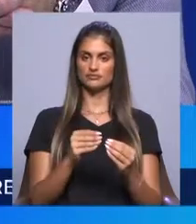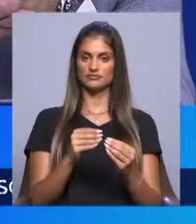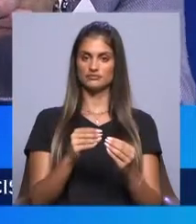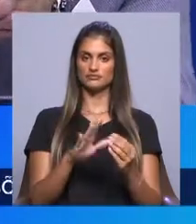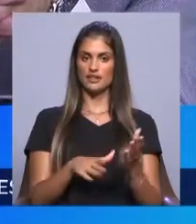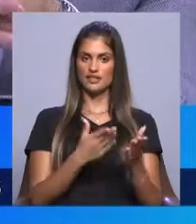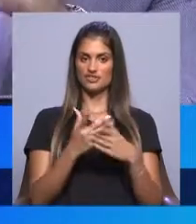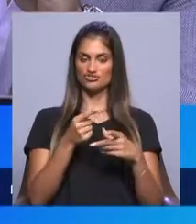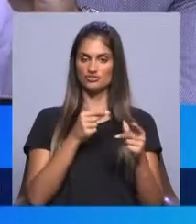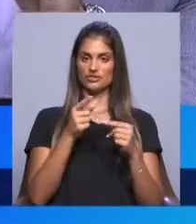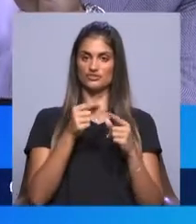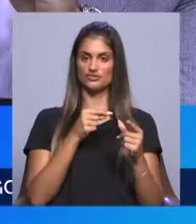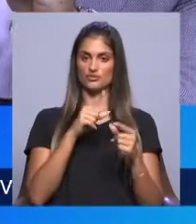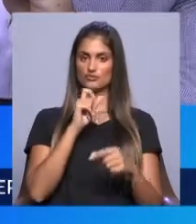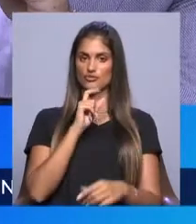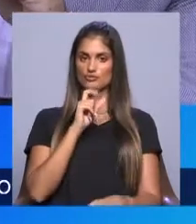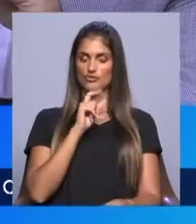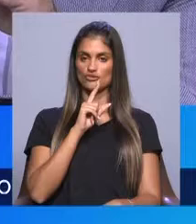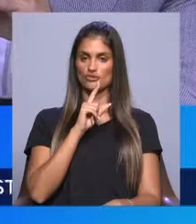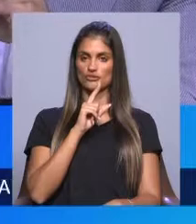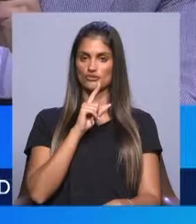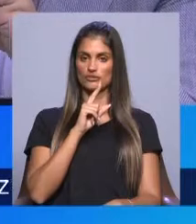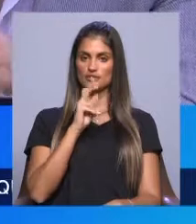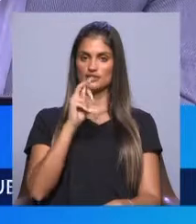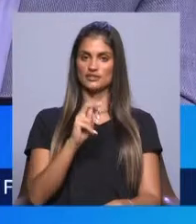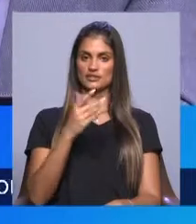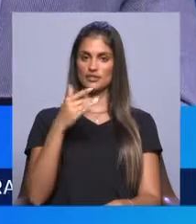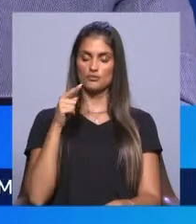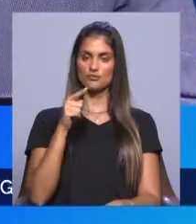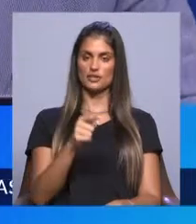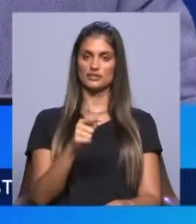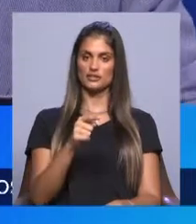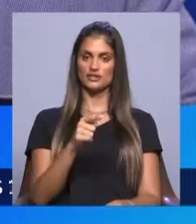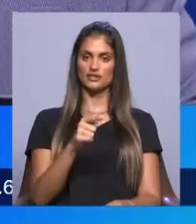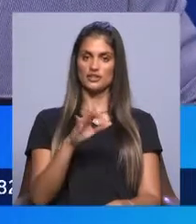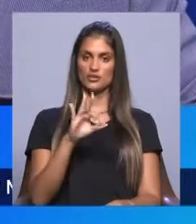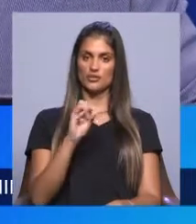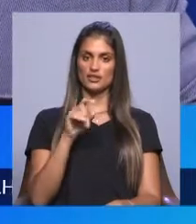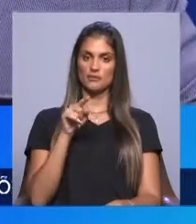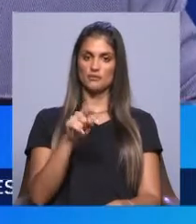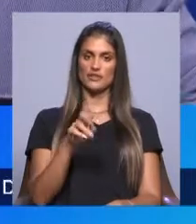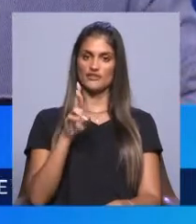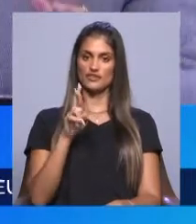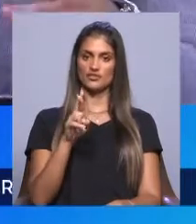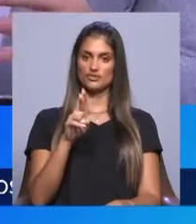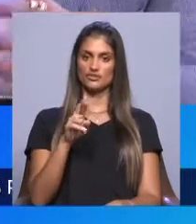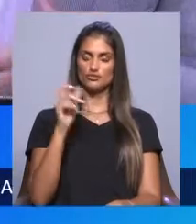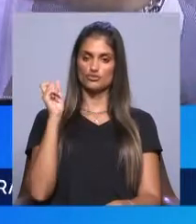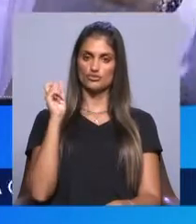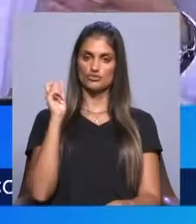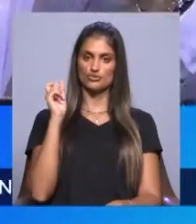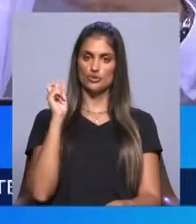a estrelas que podem ter entre 31.000 e 40.000 vezes a massa do Sol. Ou